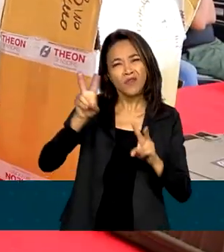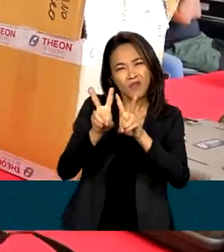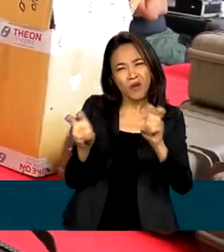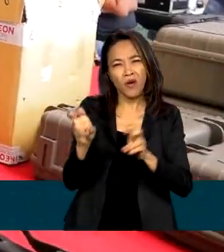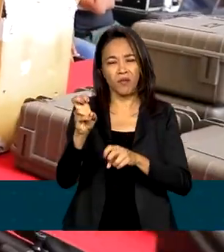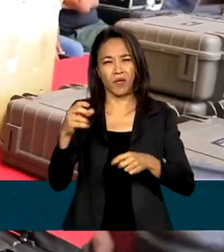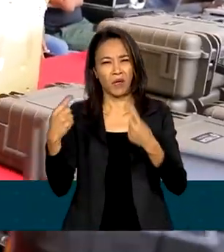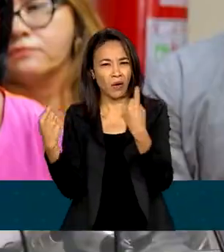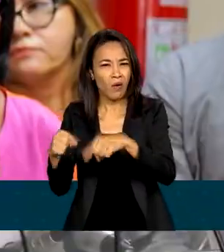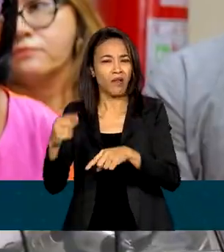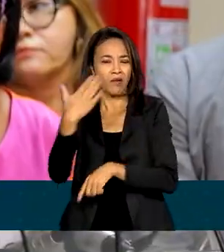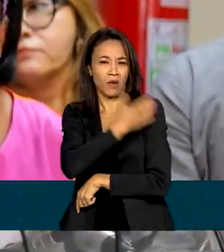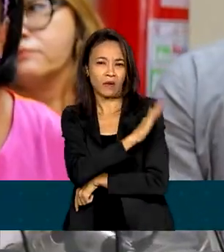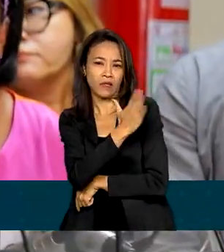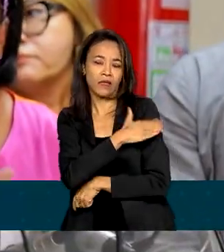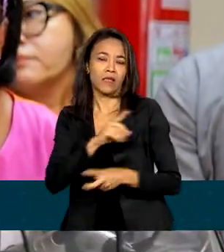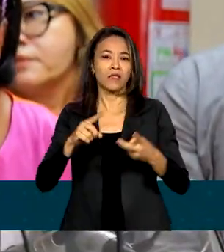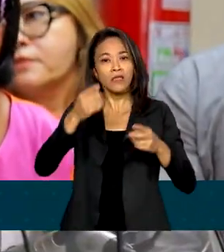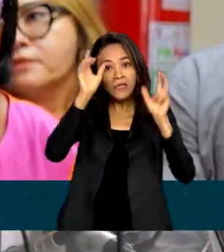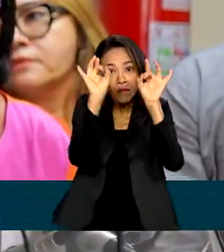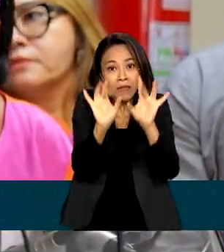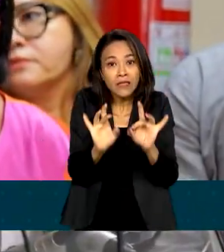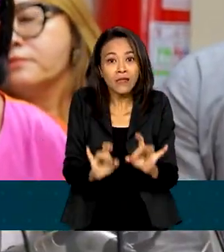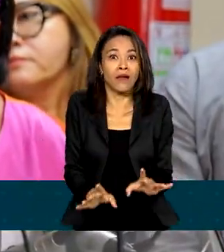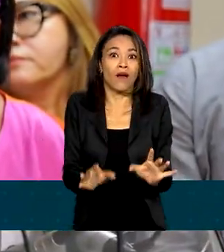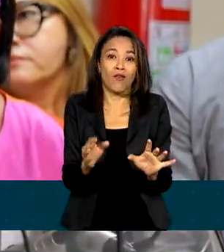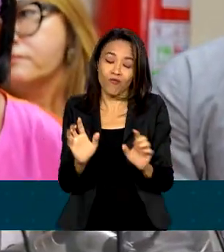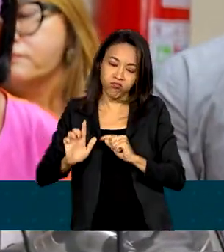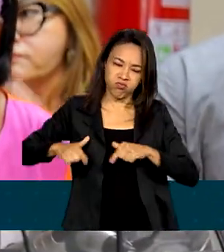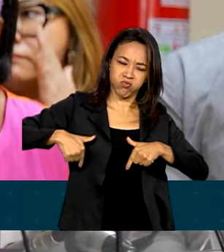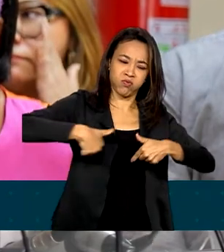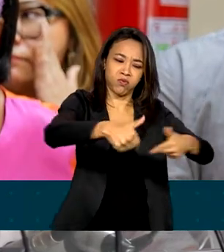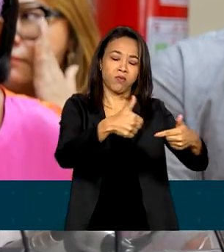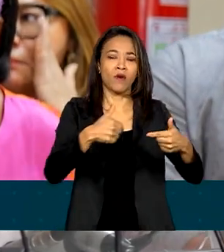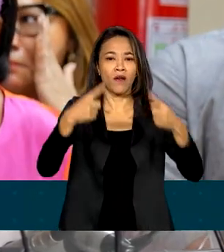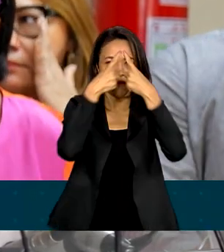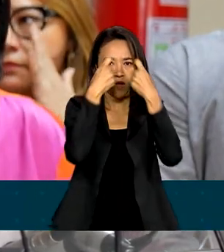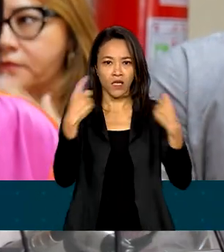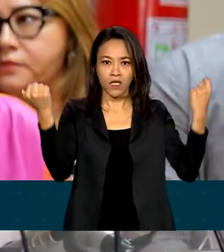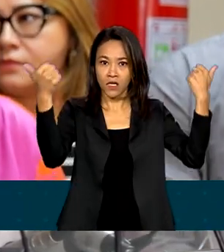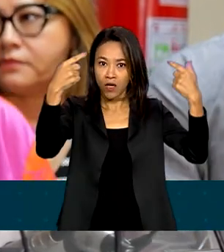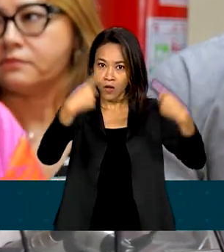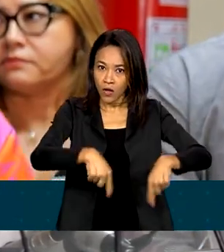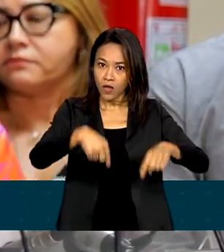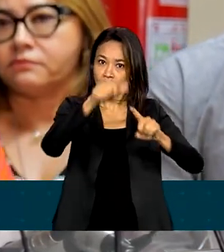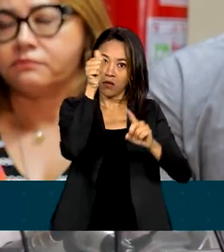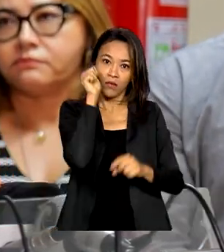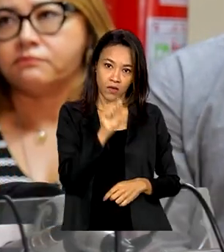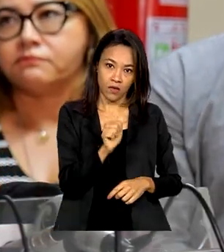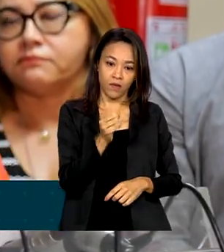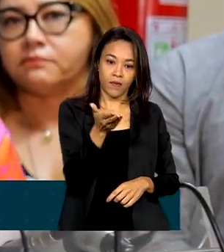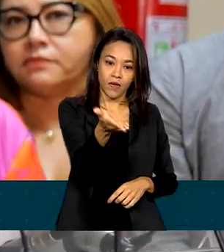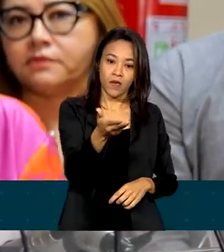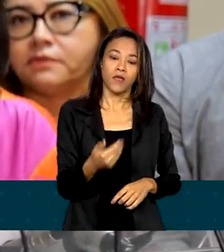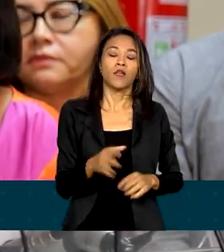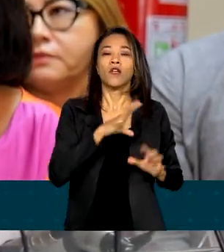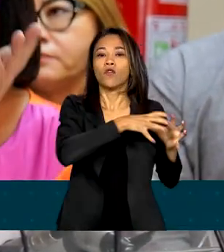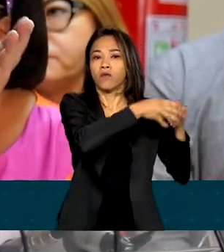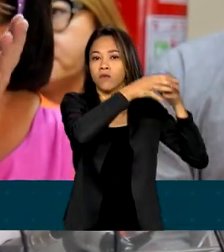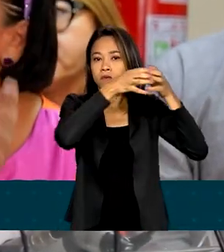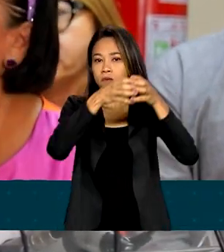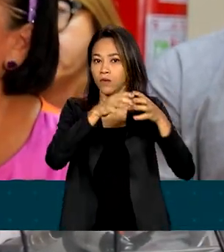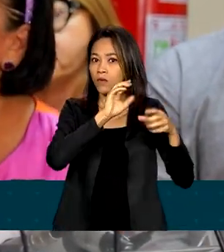e, especialmente, no enfrentamento da violência contra a mulher. Nós trouxemos viaturas da Força Nacional,